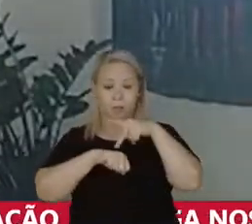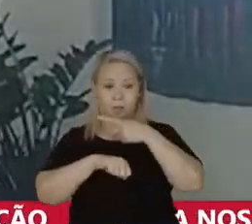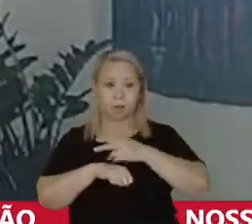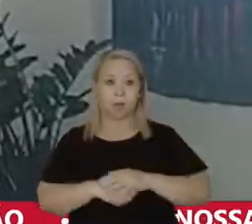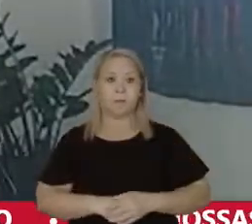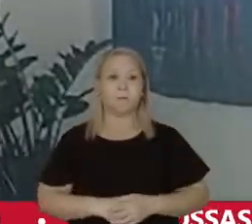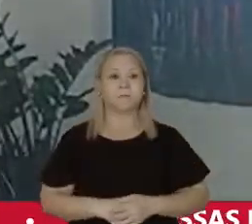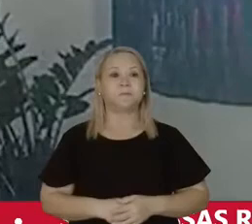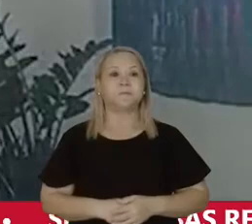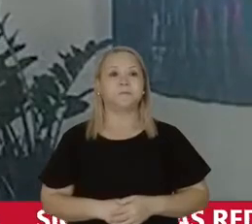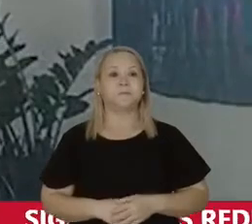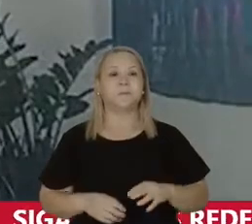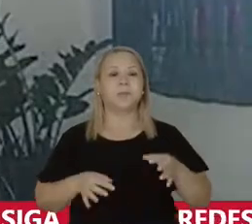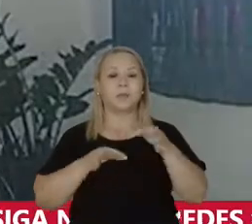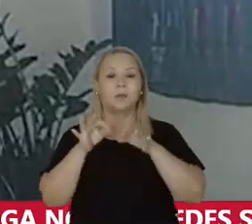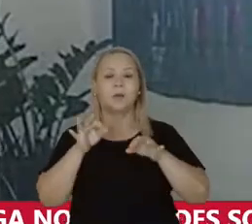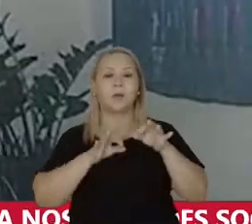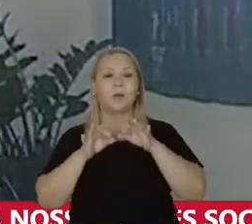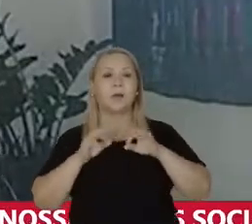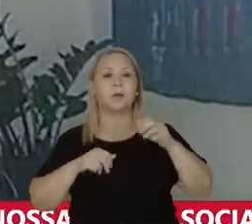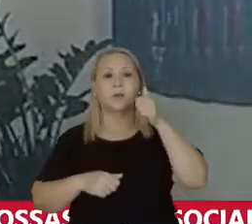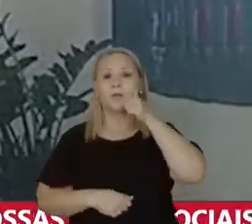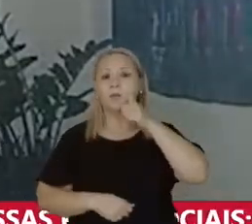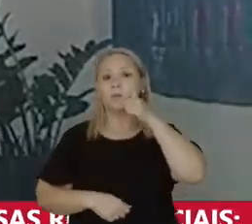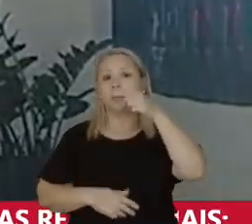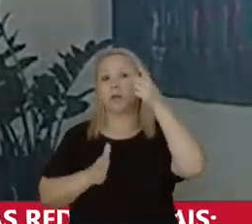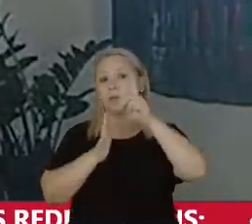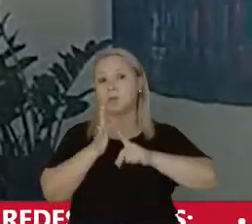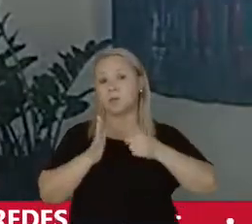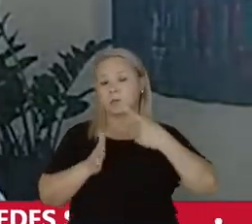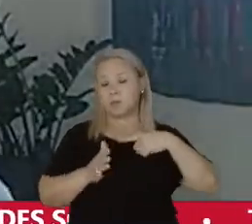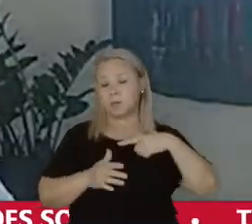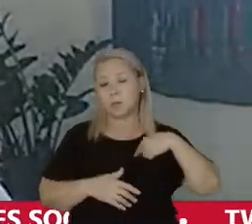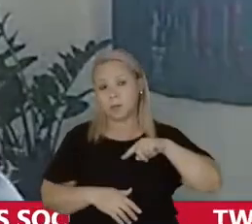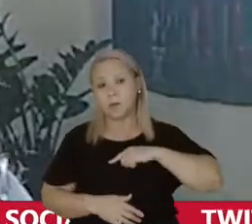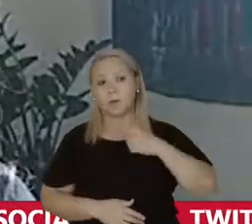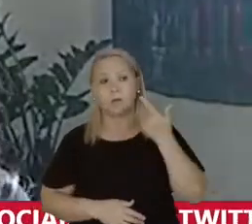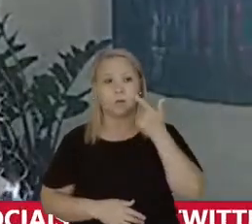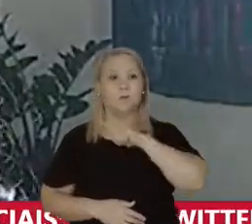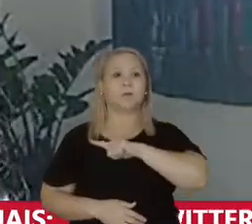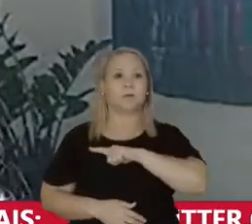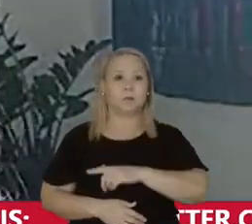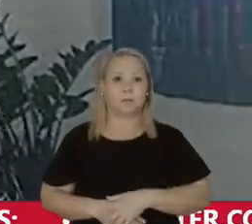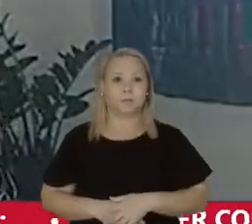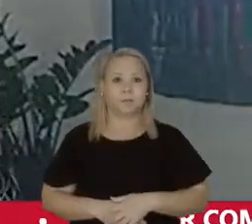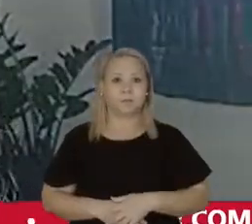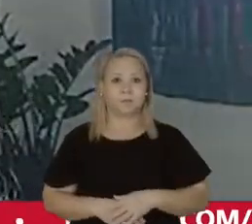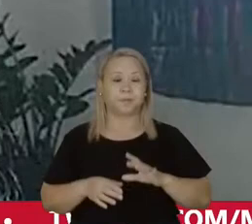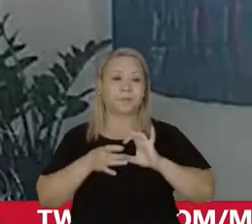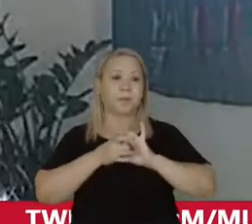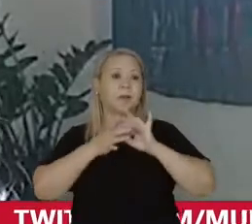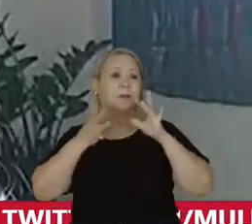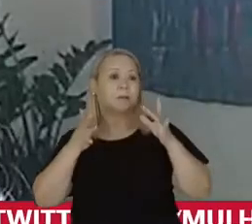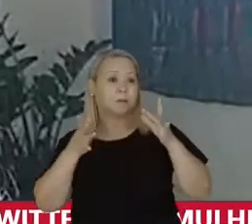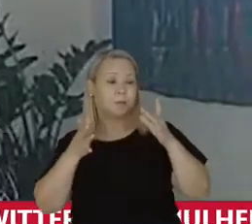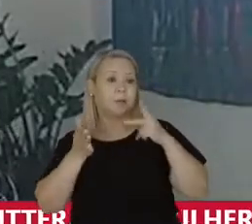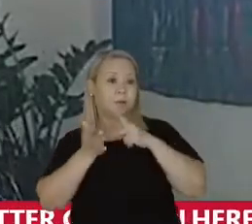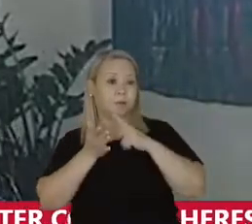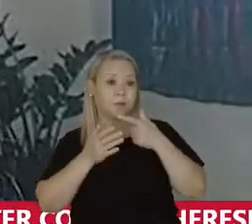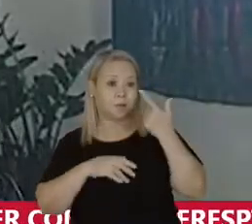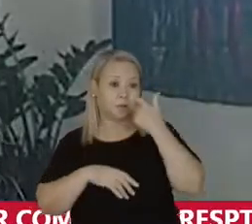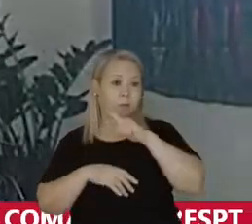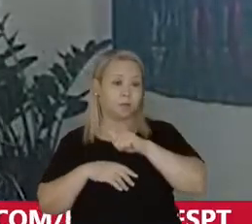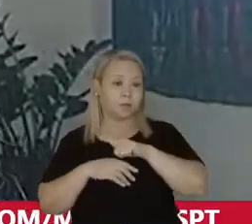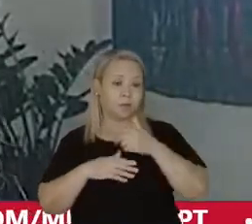Selma, à organização das mulheres e aos direitos que a gente conquistou, às liberdades que a gente conquistou. É